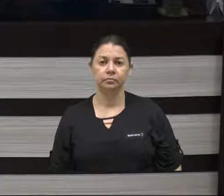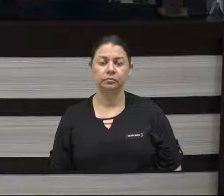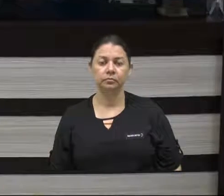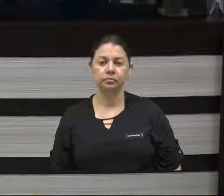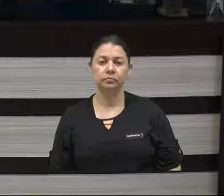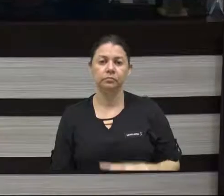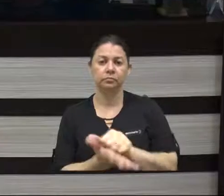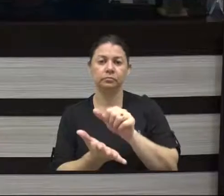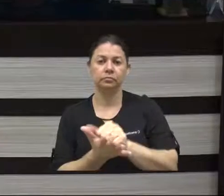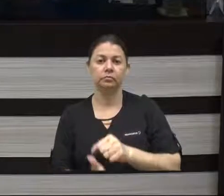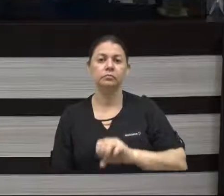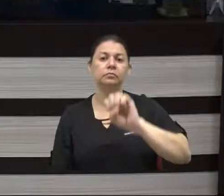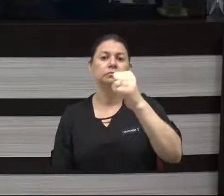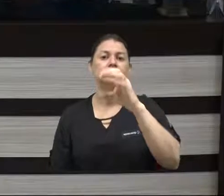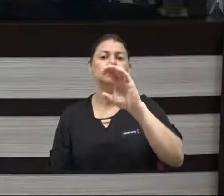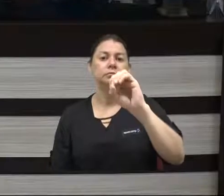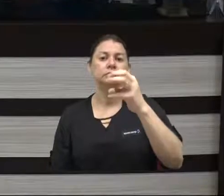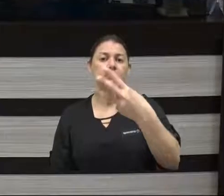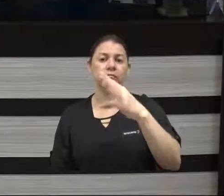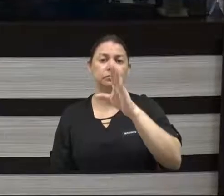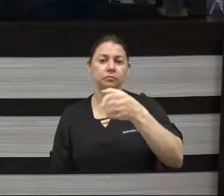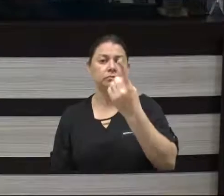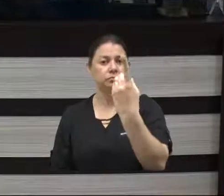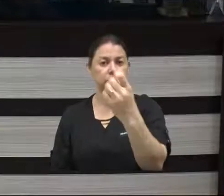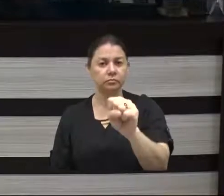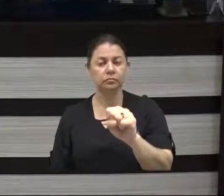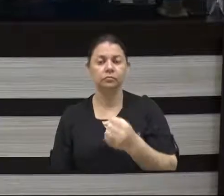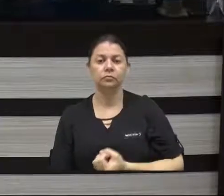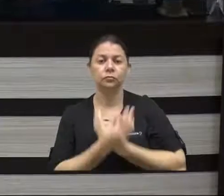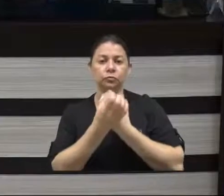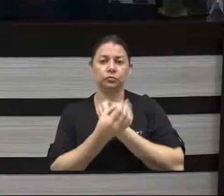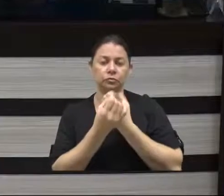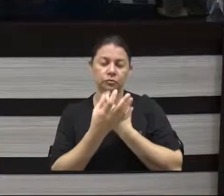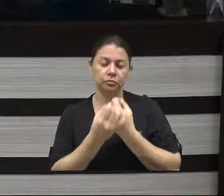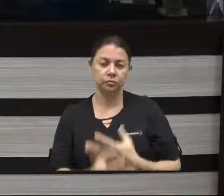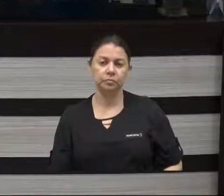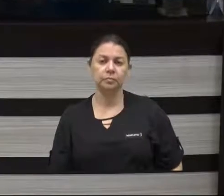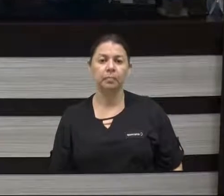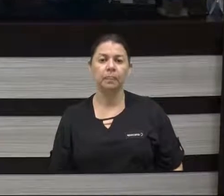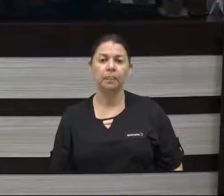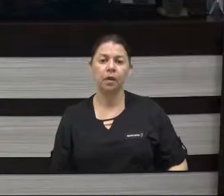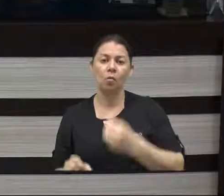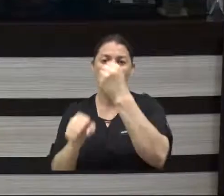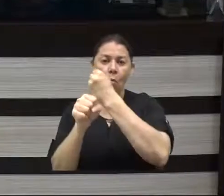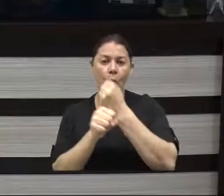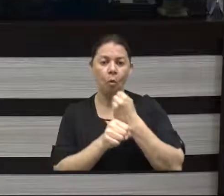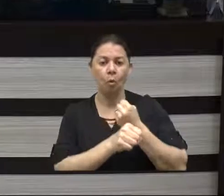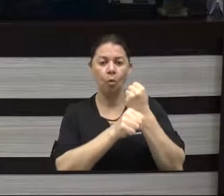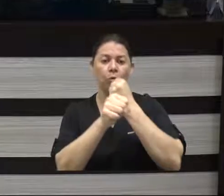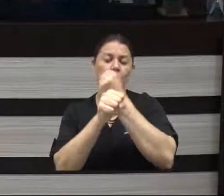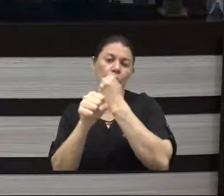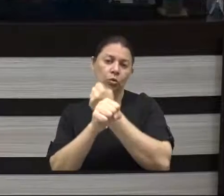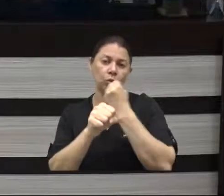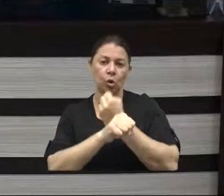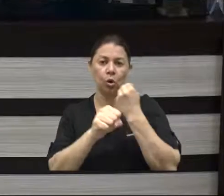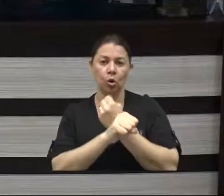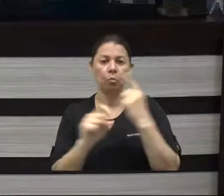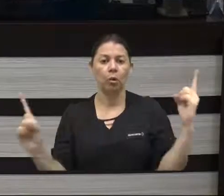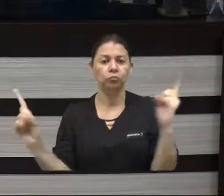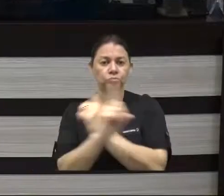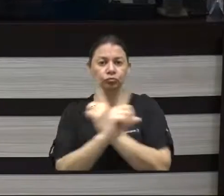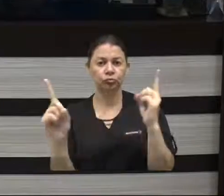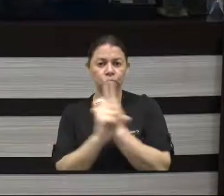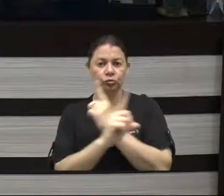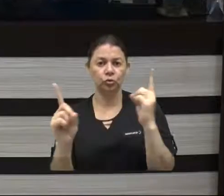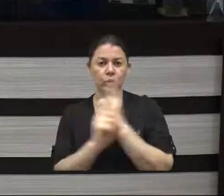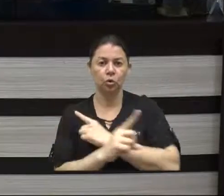Requerimento número 803/2018 requer informações do Poder Executivo sobre obras recém-realizadas na Via Luiz Varga, cruzamento com a Rua